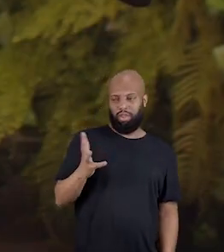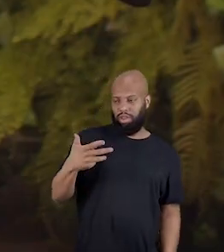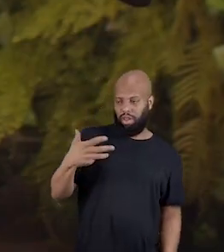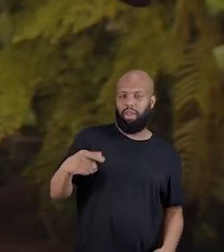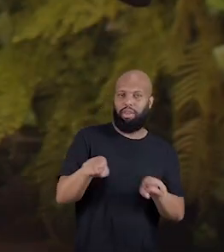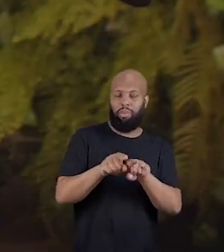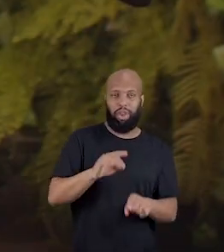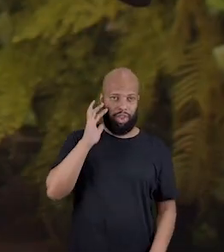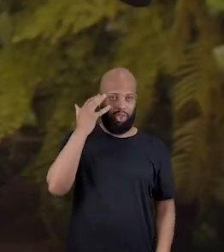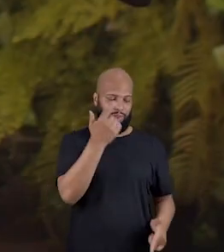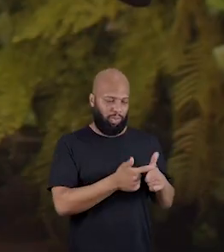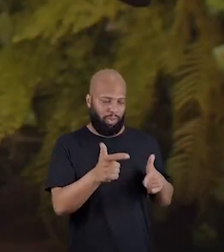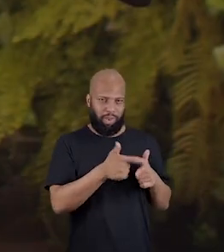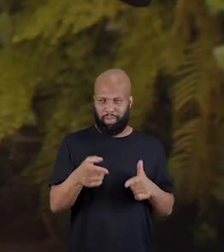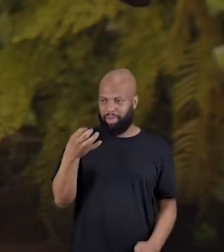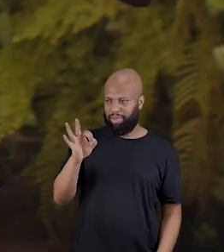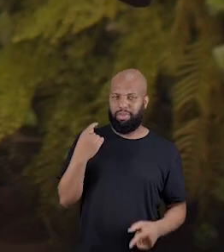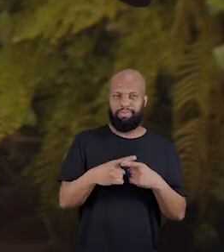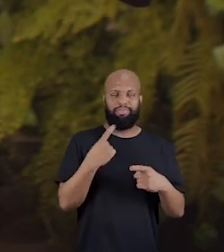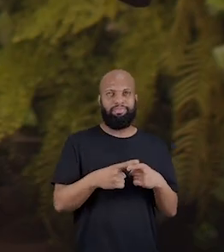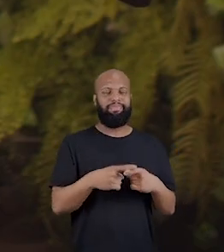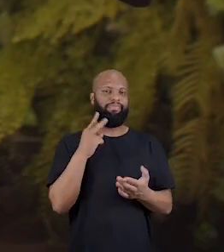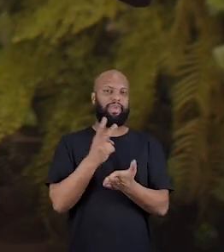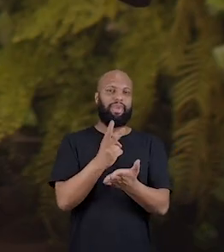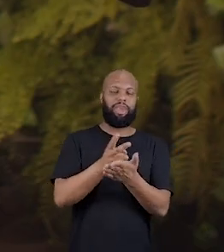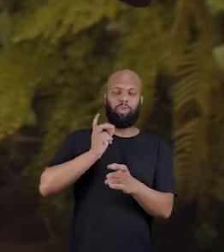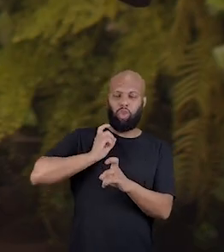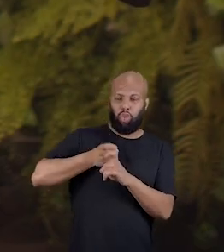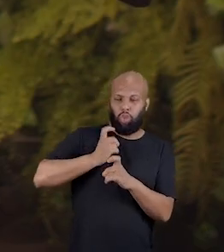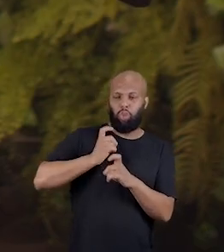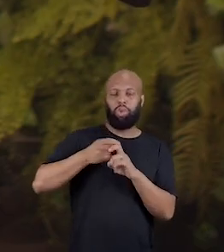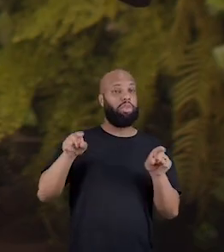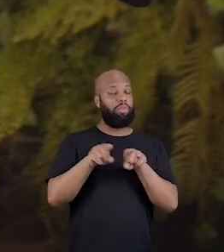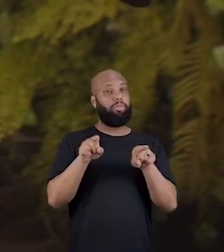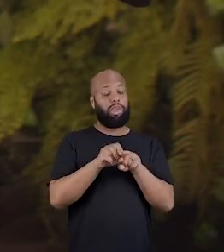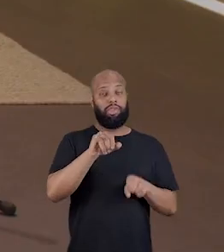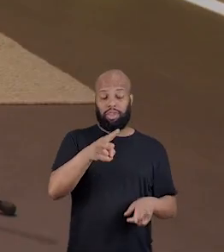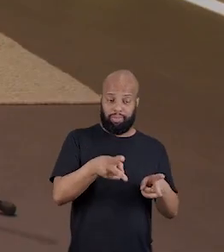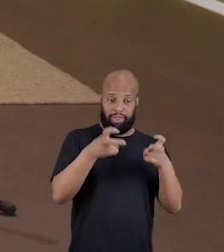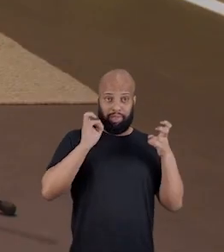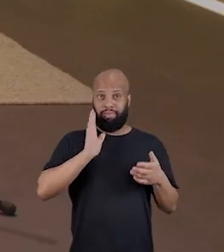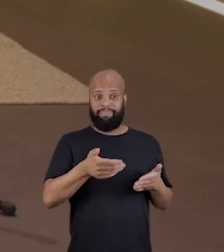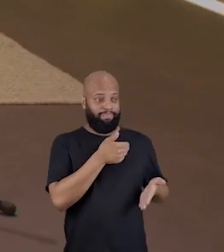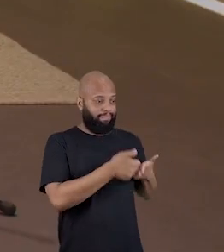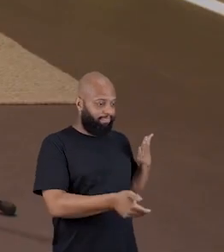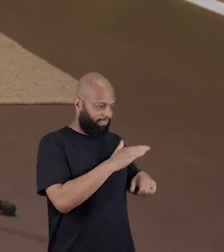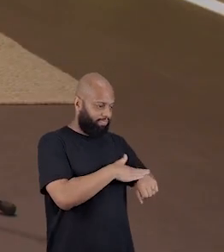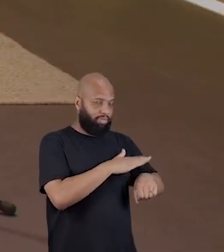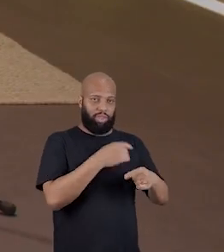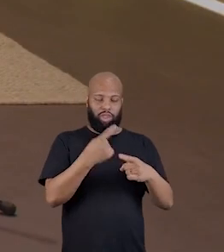mais agilidade também na resolução de problemas do cliente, né, Nay? Porque senão fica aquela coisa totalmente engessada, aquela esteira, e quando você vê, já perdeu